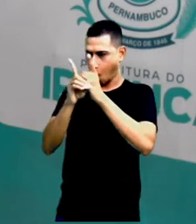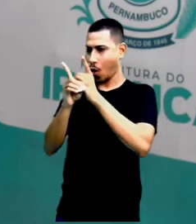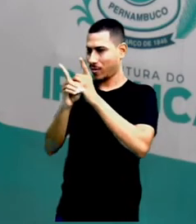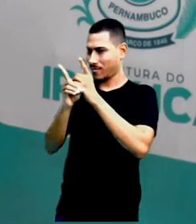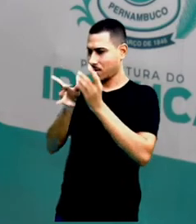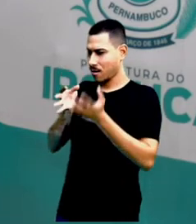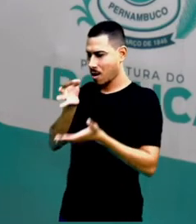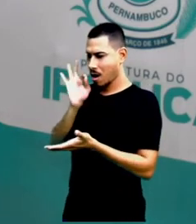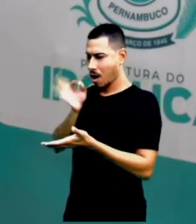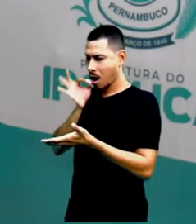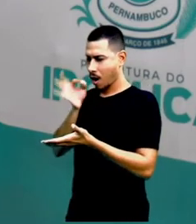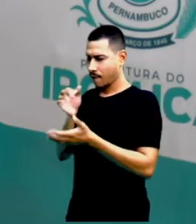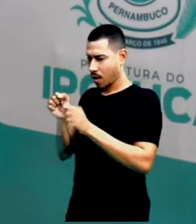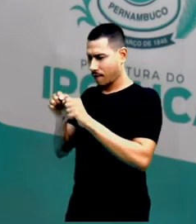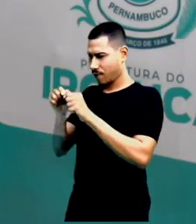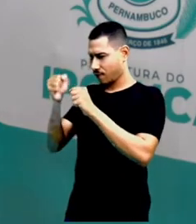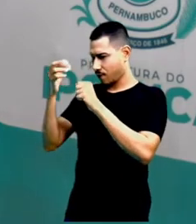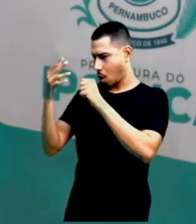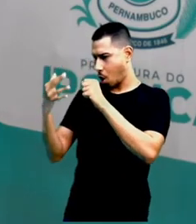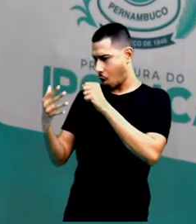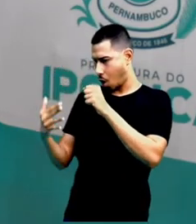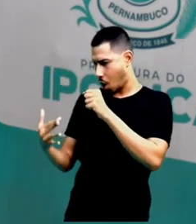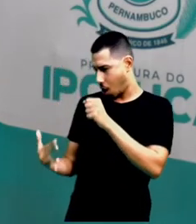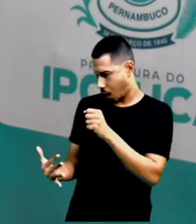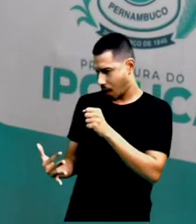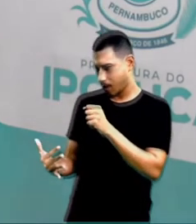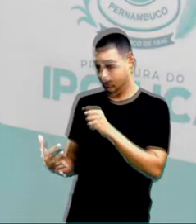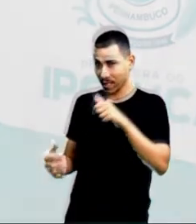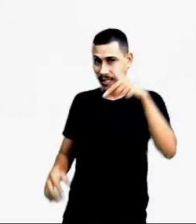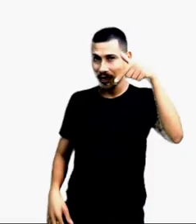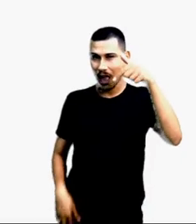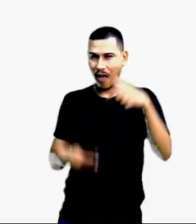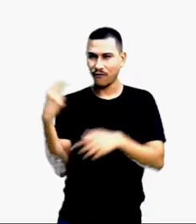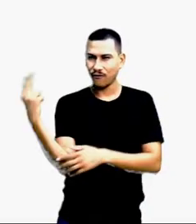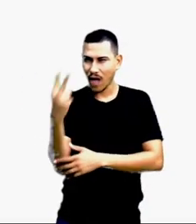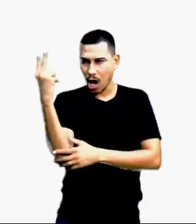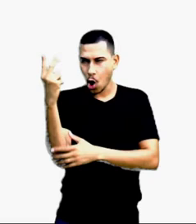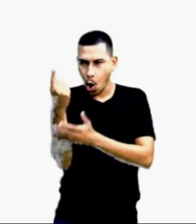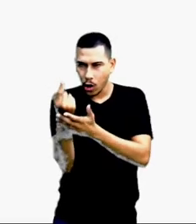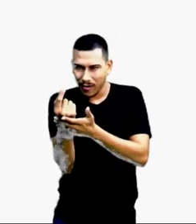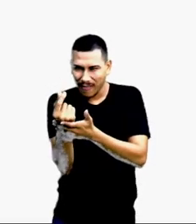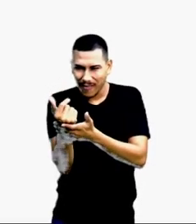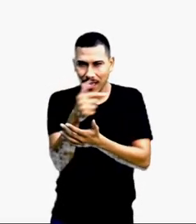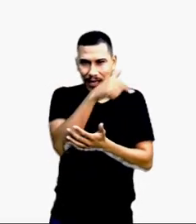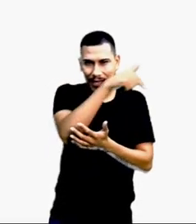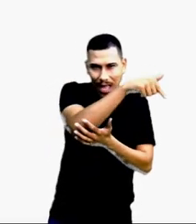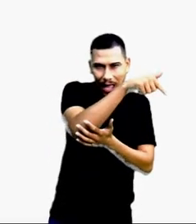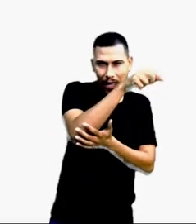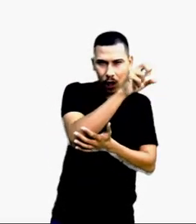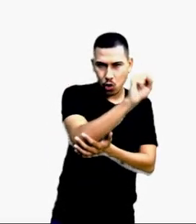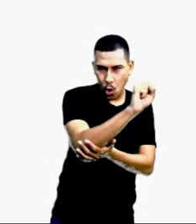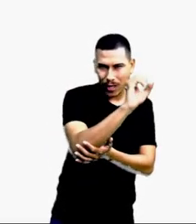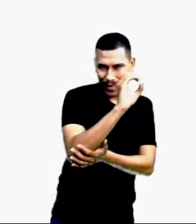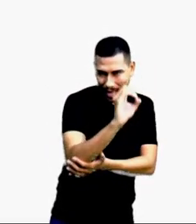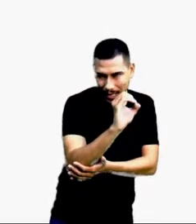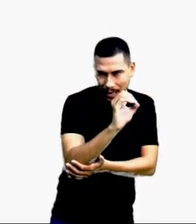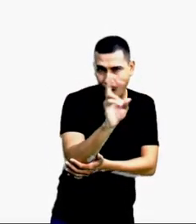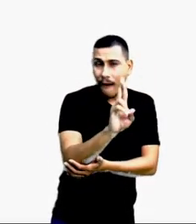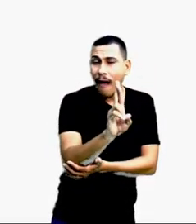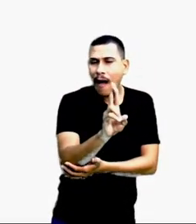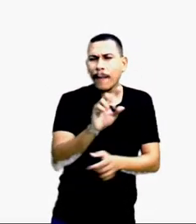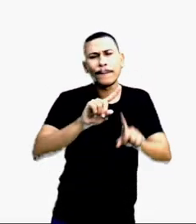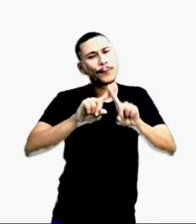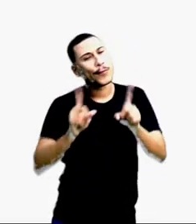uma cafeteira expresso time ou 780 reais mas você